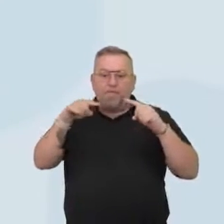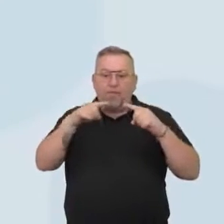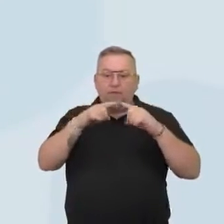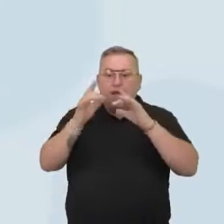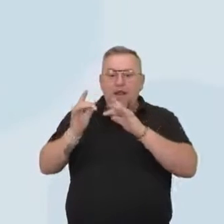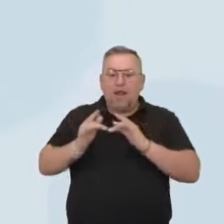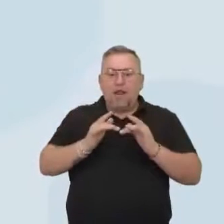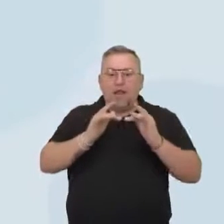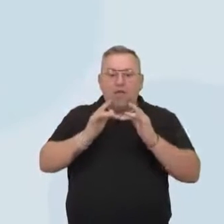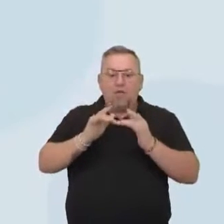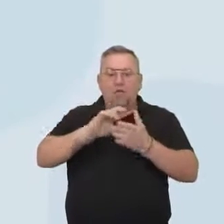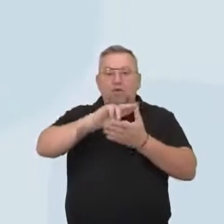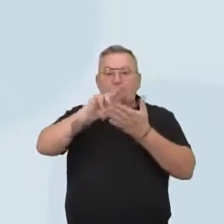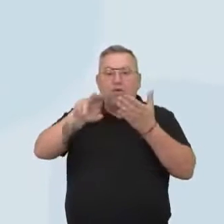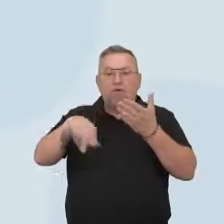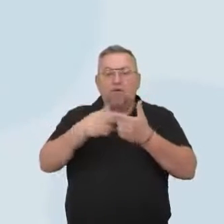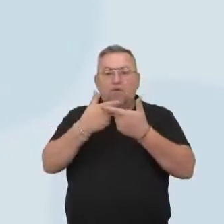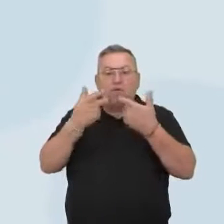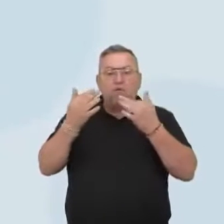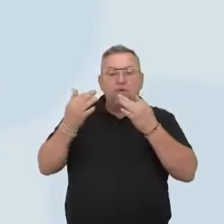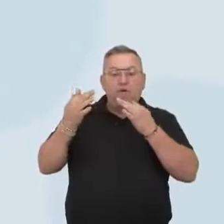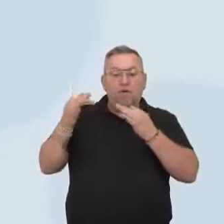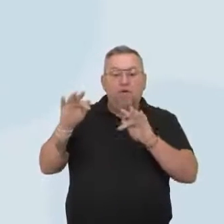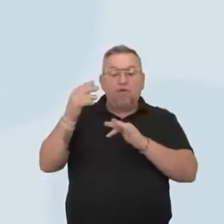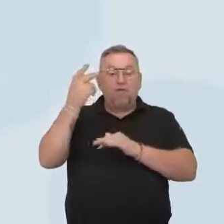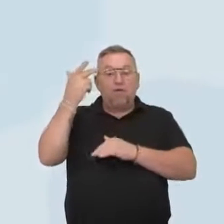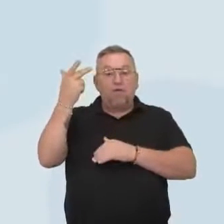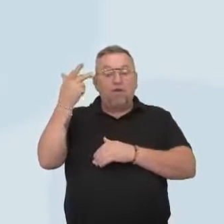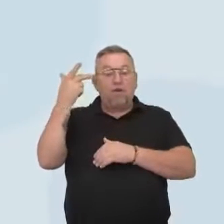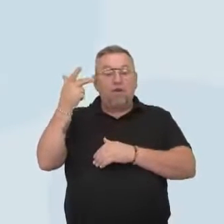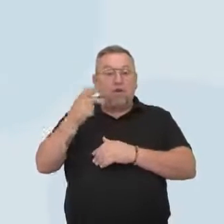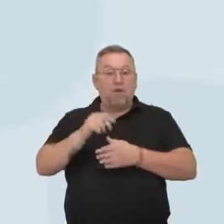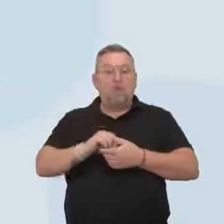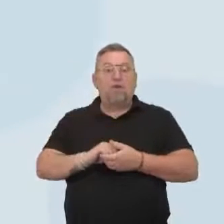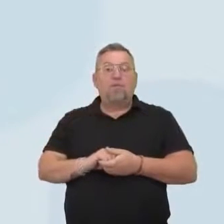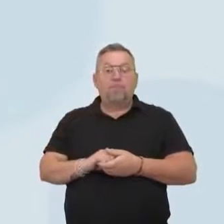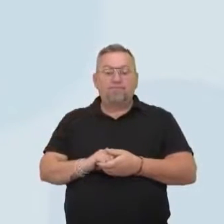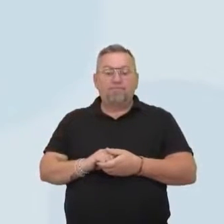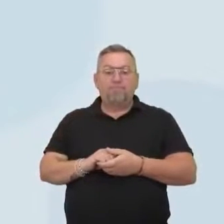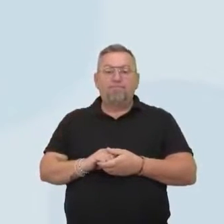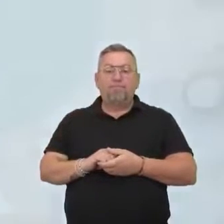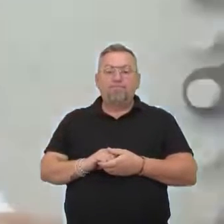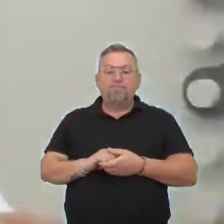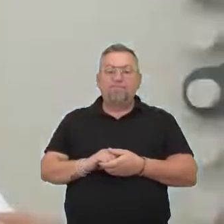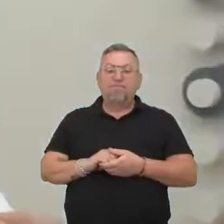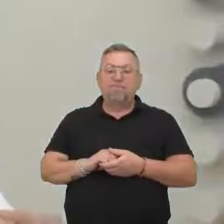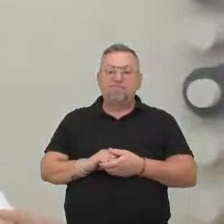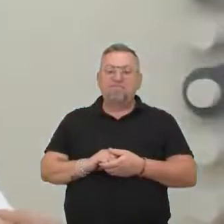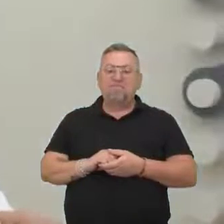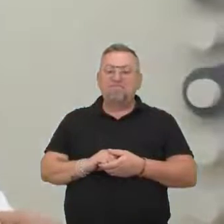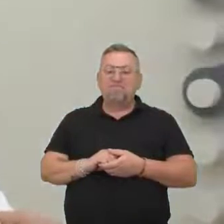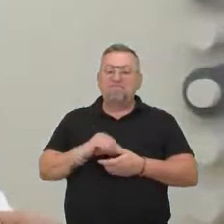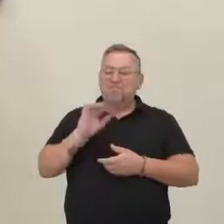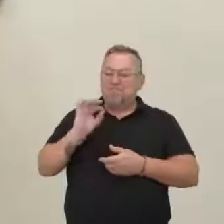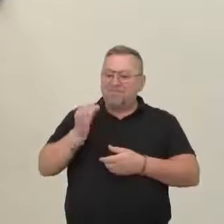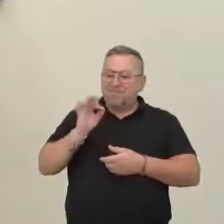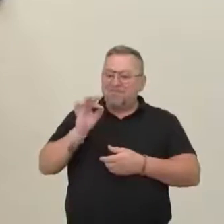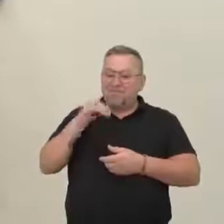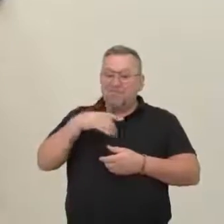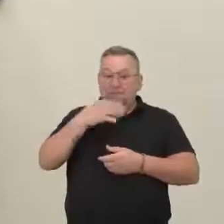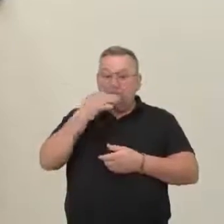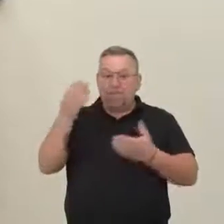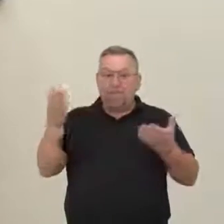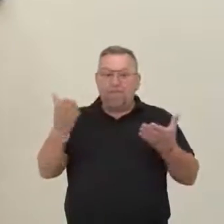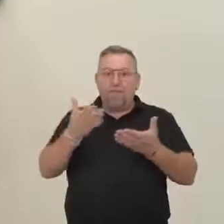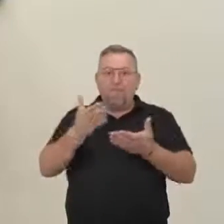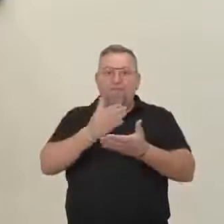de conhecimento, relações entre os componentes físico-naturais. Olha só! É isso aí. Logicamente nós vamos começar